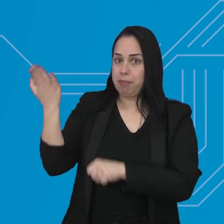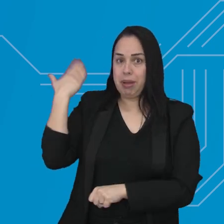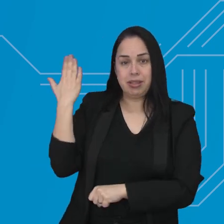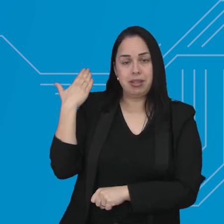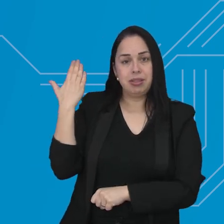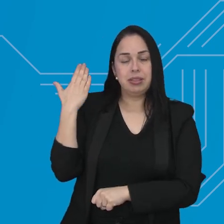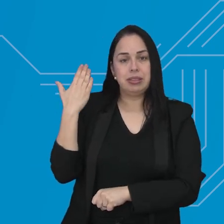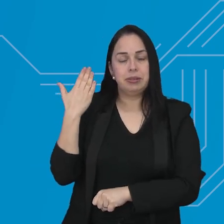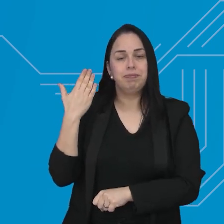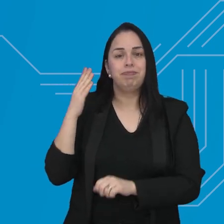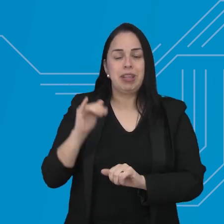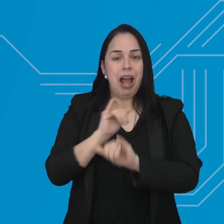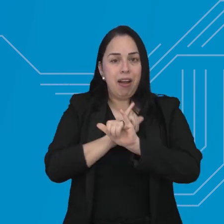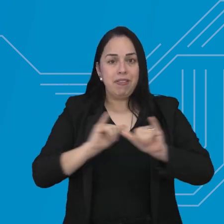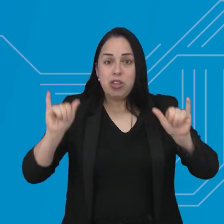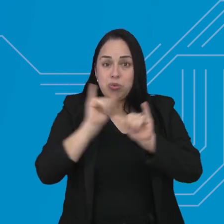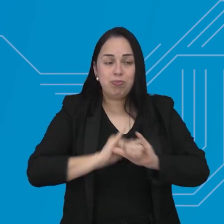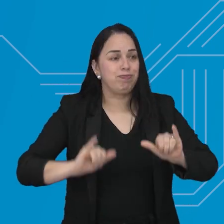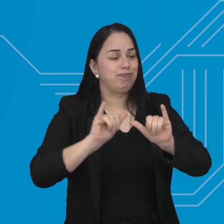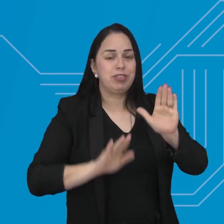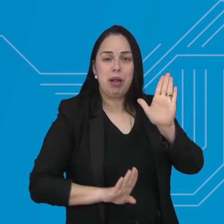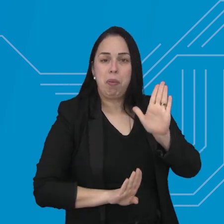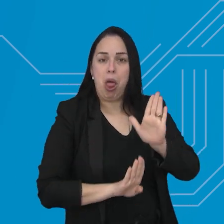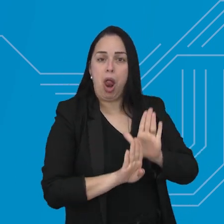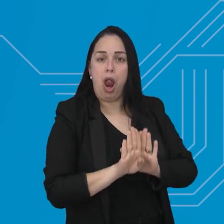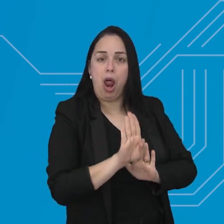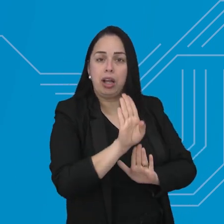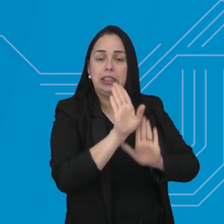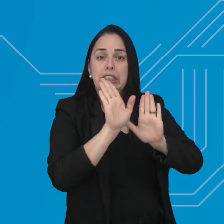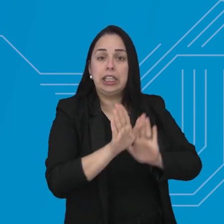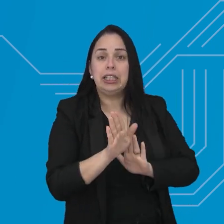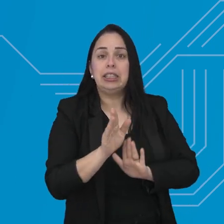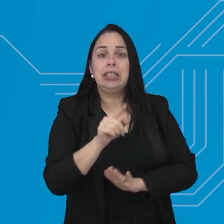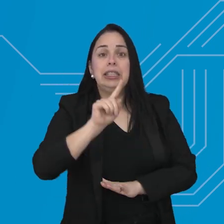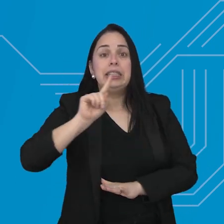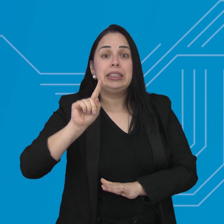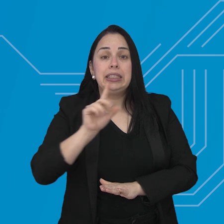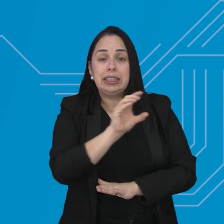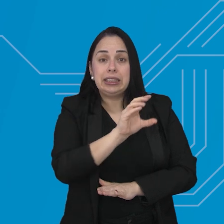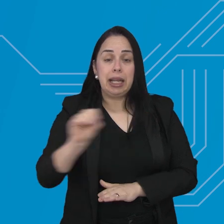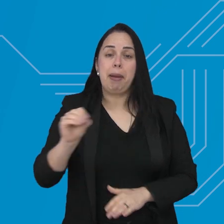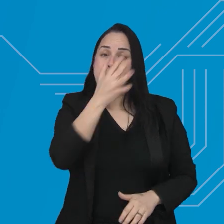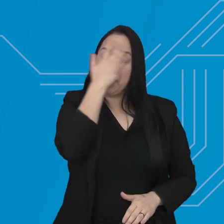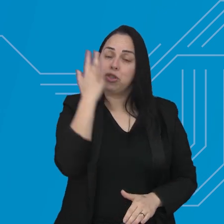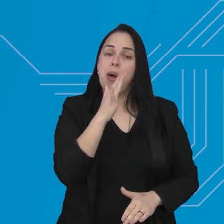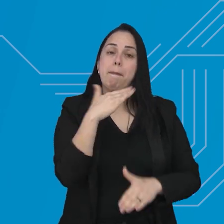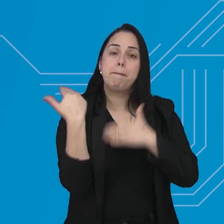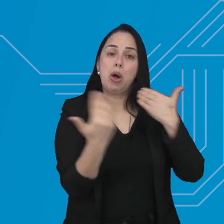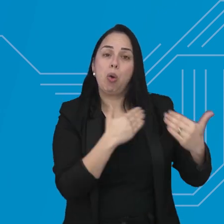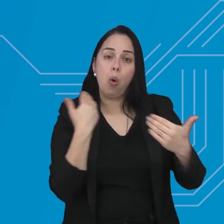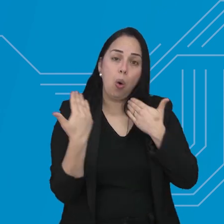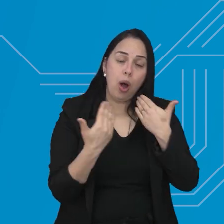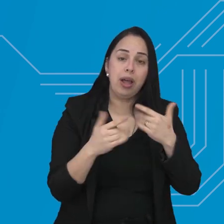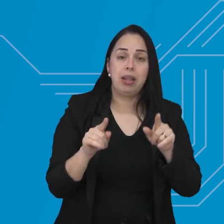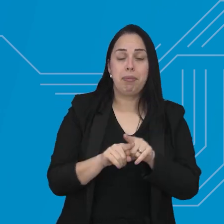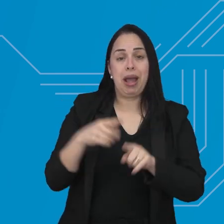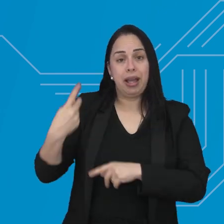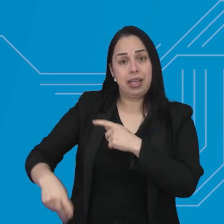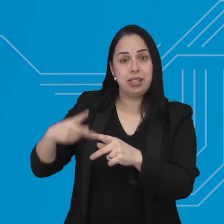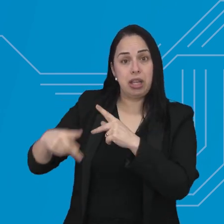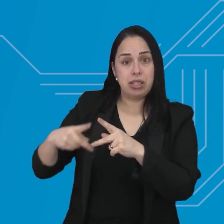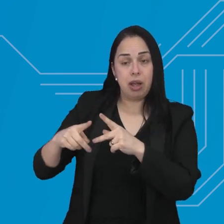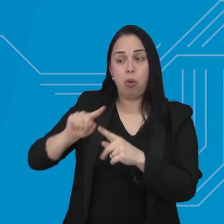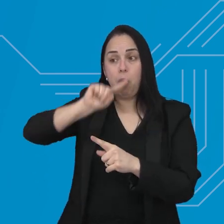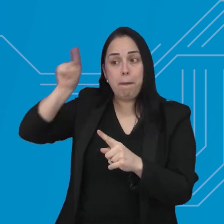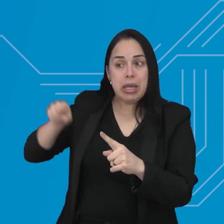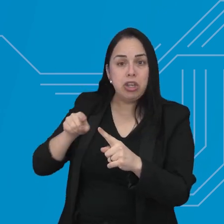o ano passado, as notificações mais que dobraram na nossa região. Já foram mais de 100 mortes. Quanto à cobertura vacinal, aqui